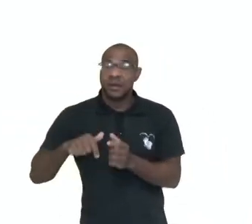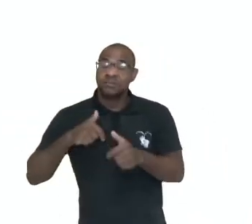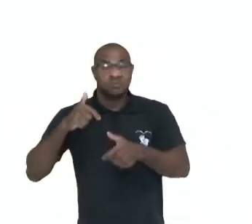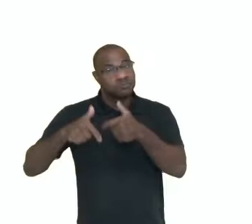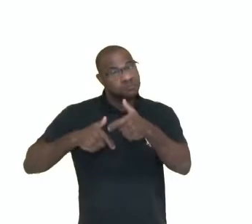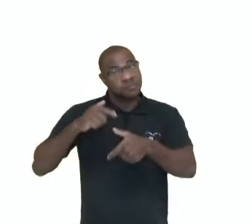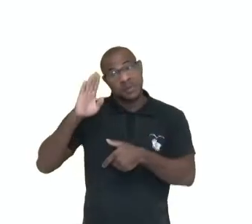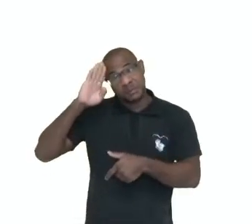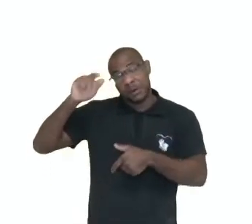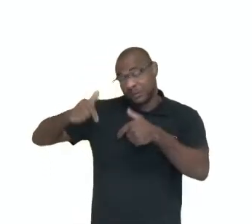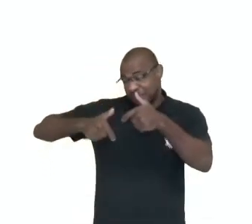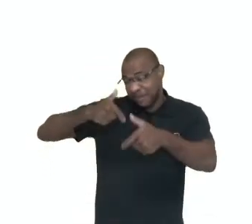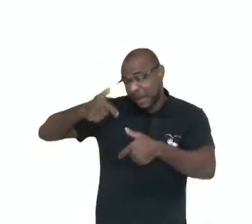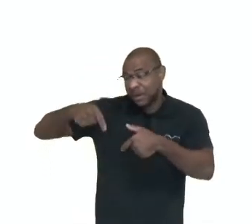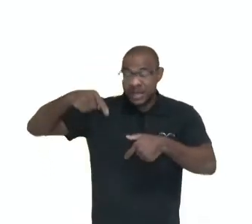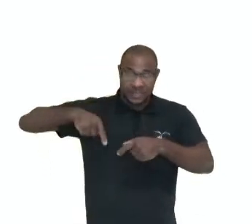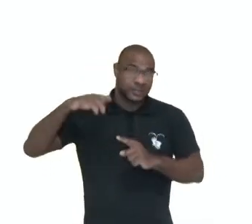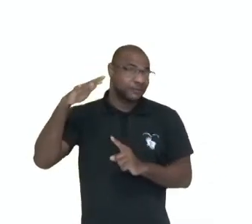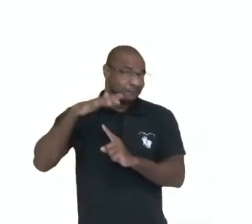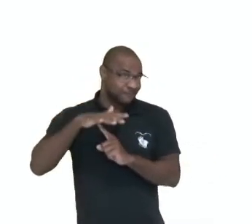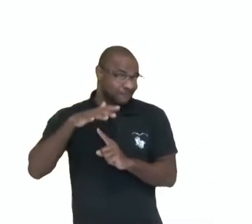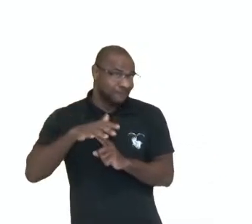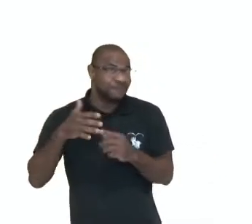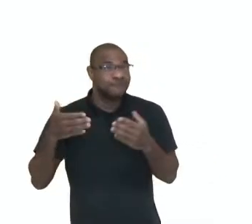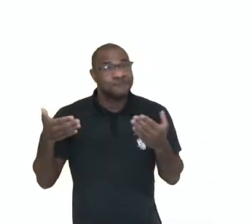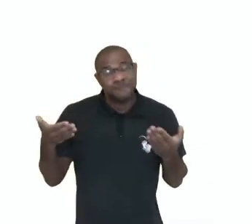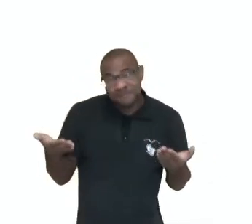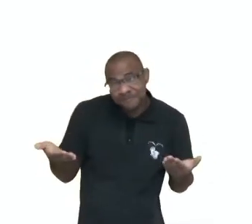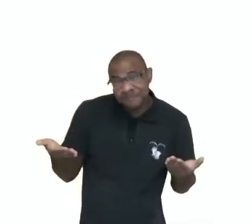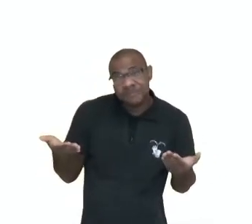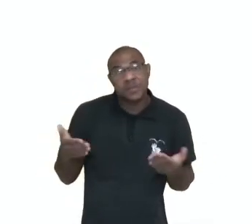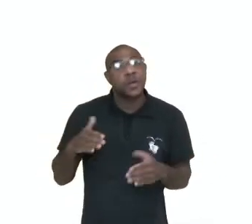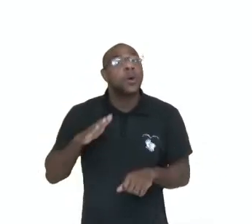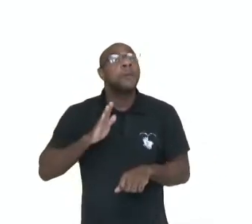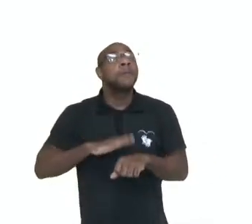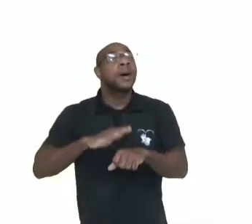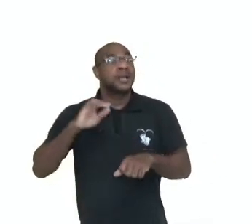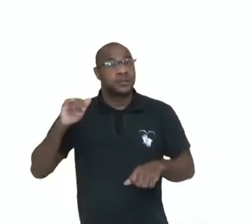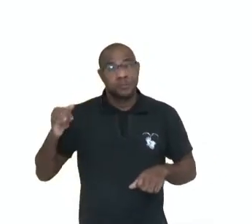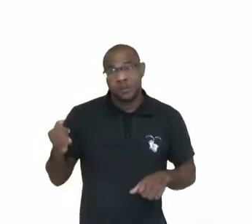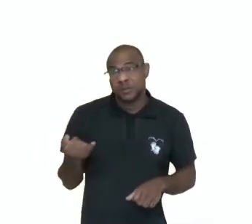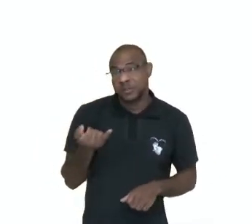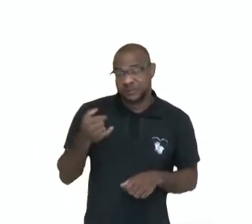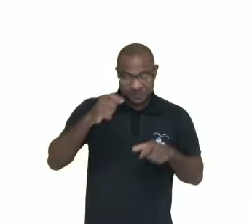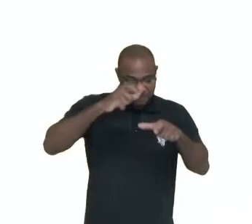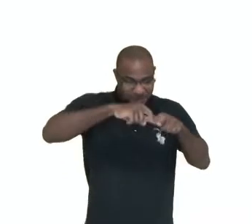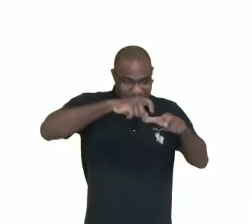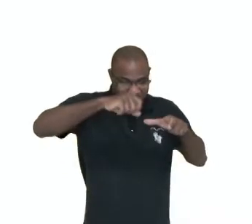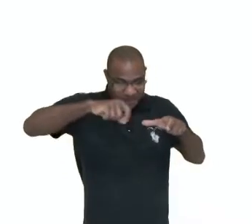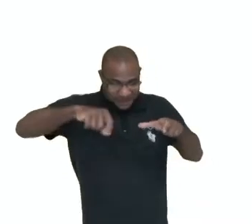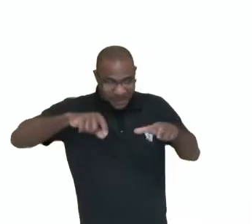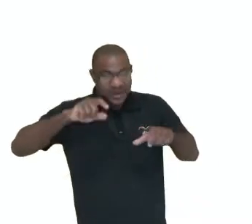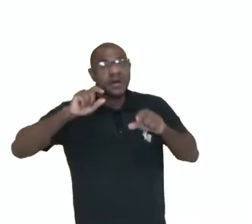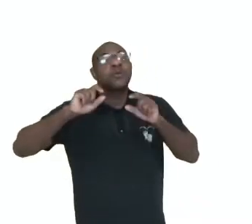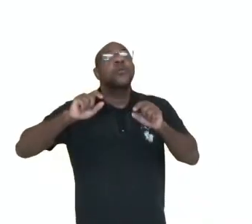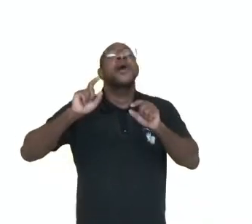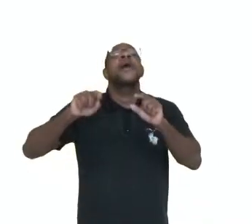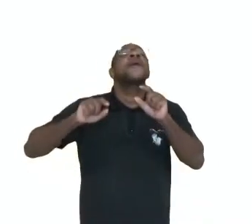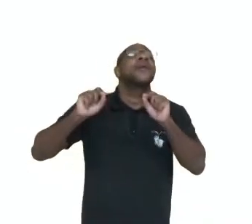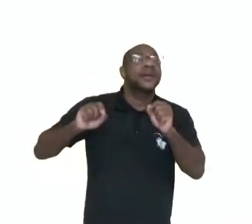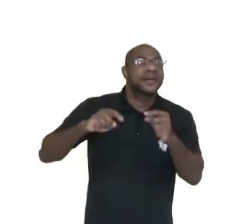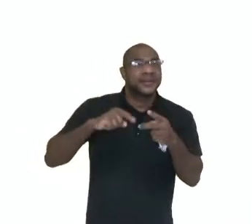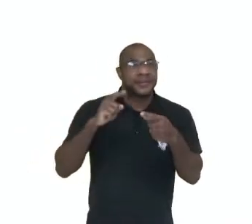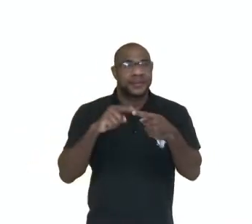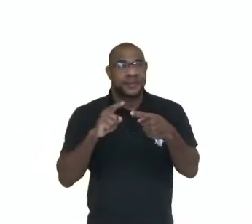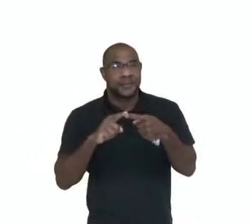atividades econômicas do nosso estado. Os mais importantes produtos aqui no Paraná e da nossa agricultura